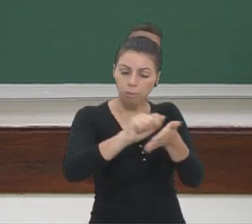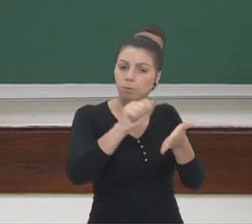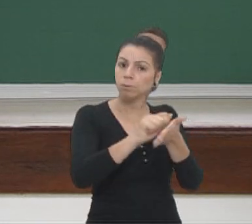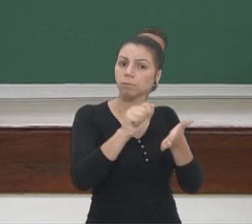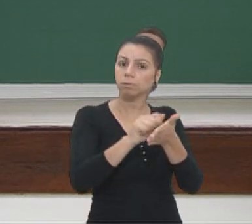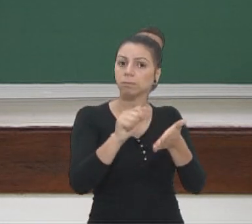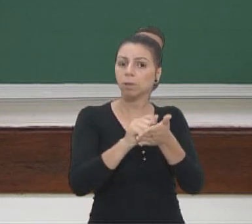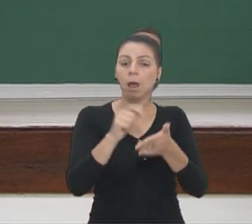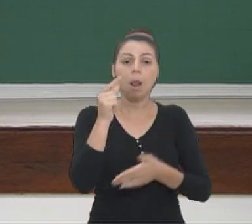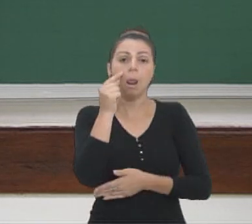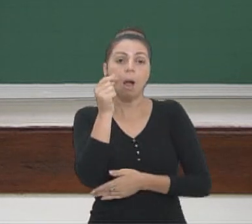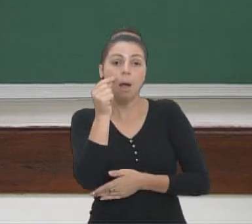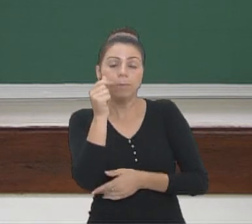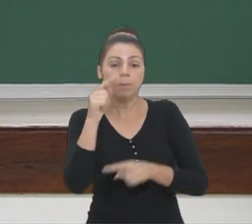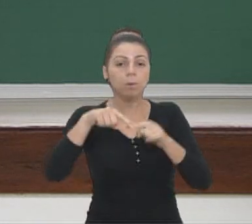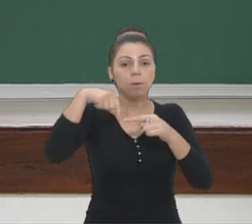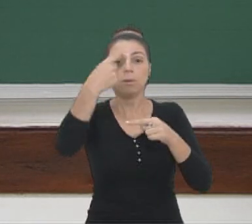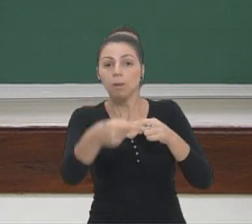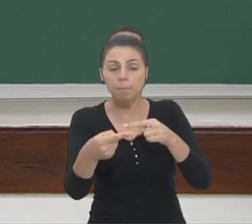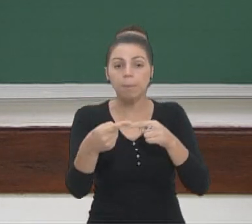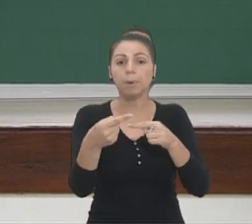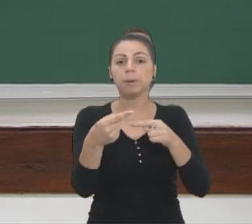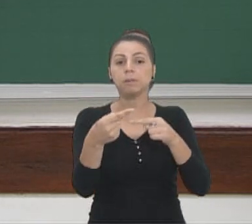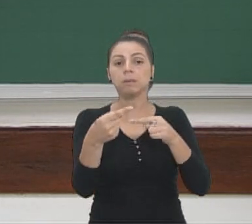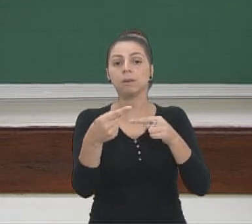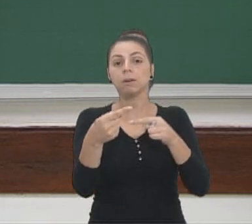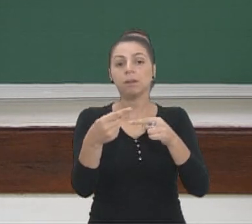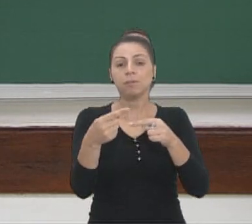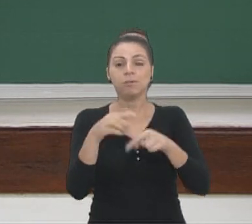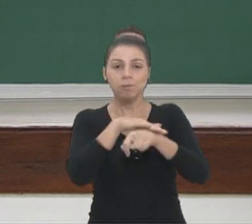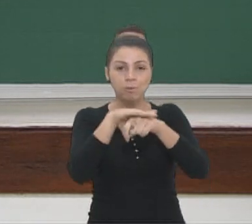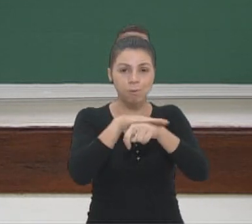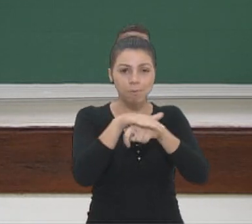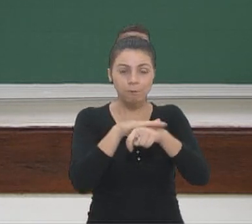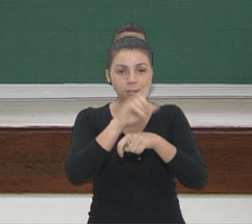escreva a lápis e depois a gente conversa e aí, se precisar, a gente corrige.